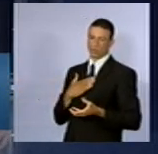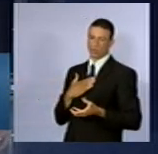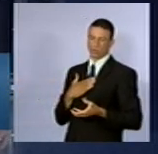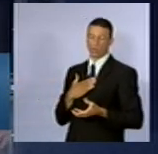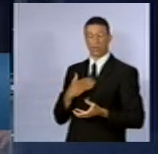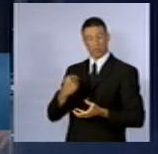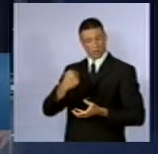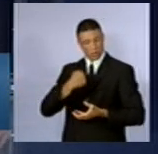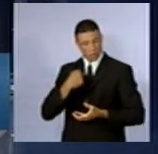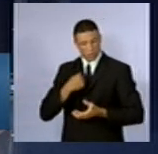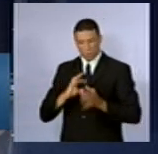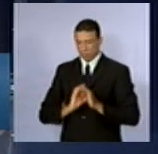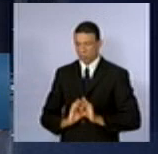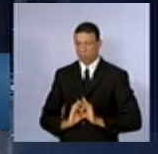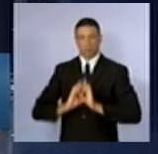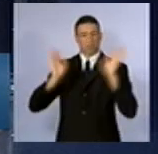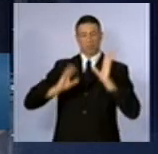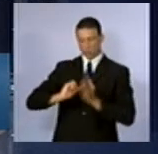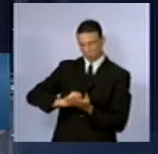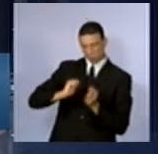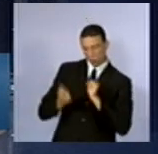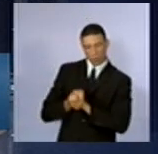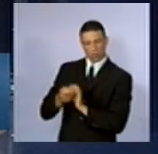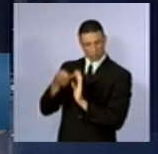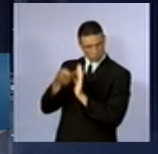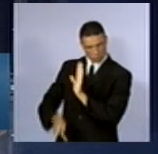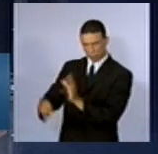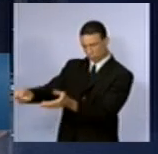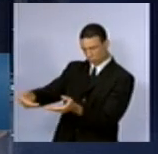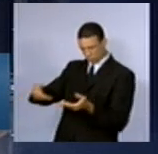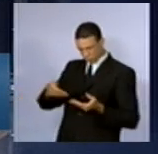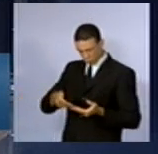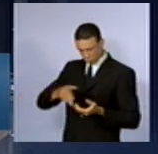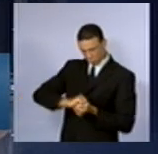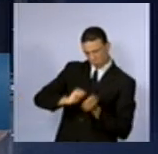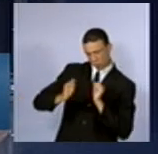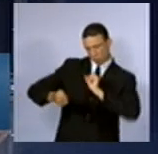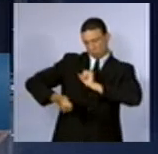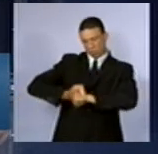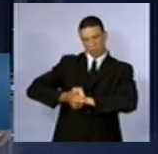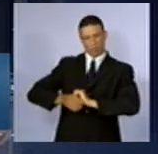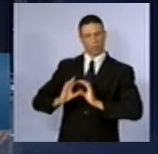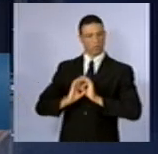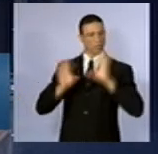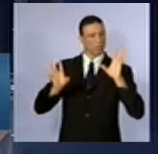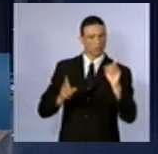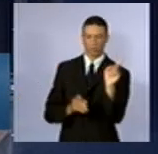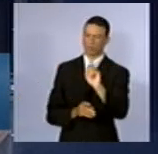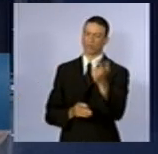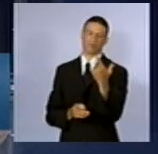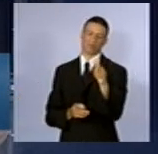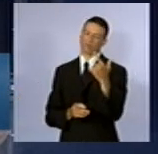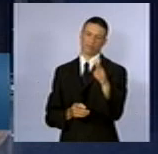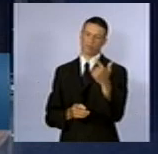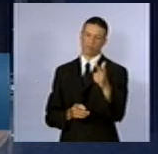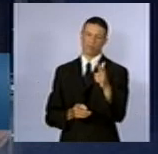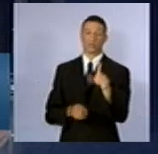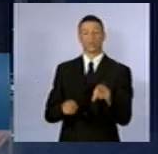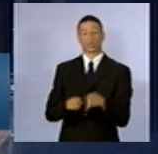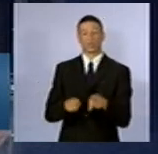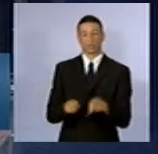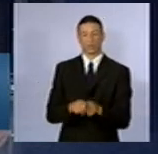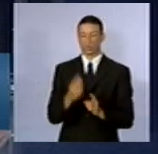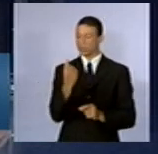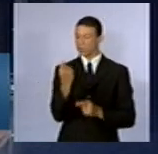uma abertura para fazer alterações fora da norma. E, mesmo assim, é importante considerar essa questão